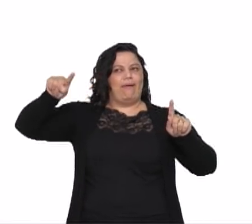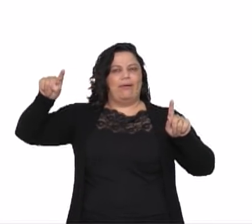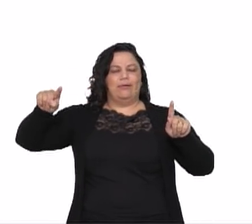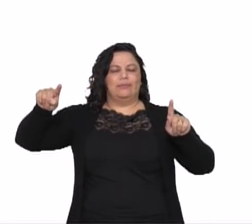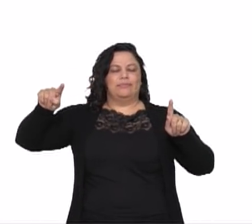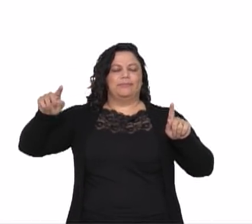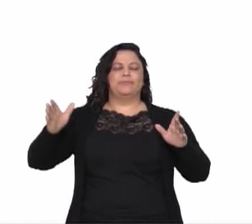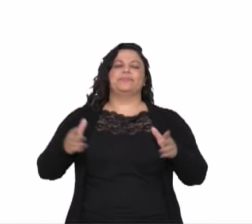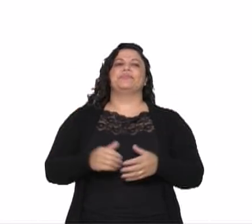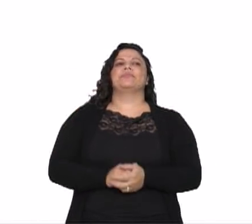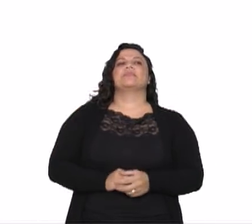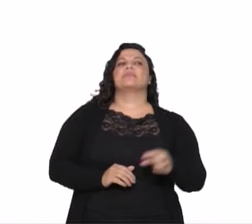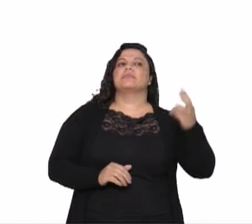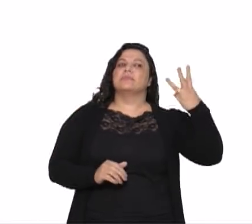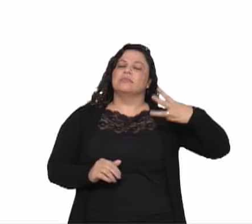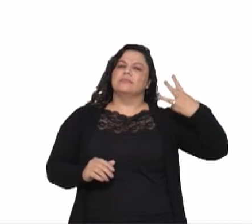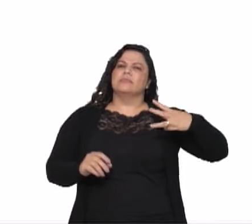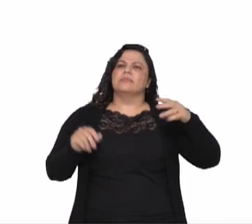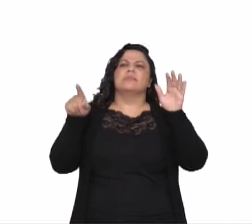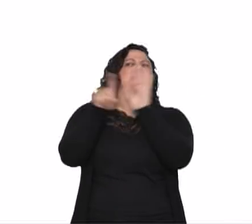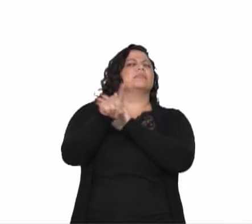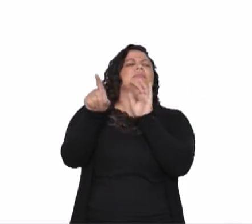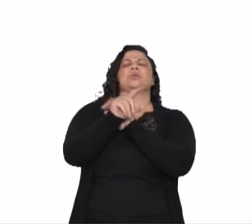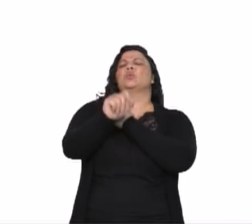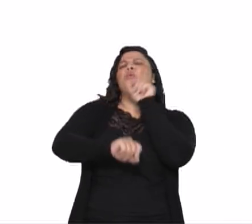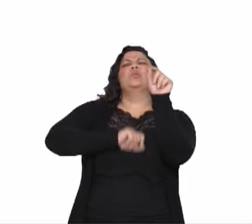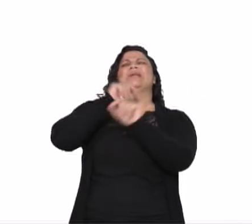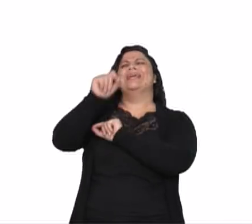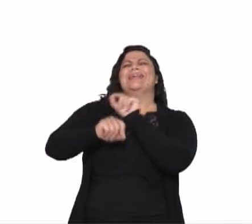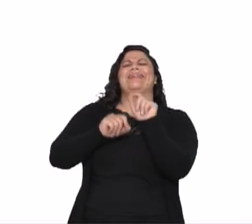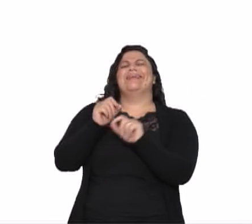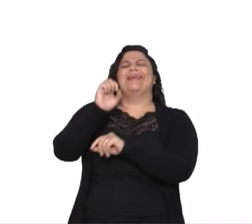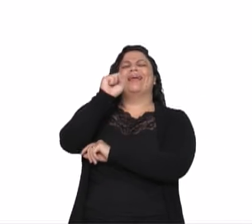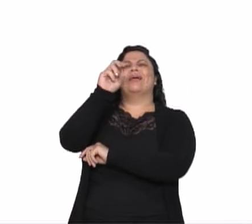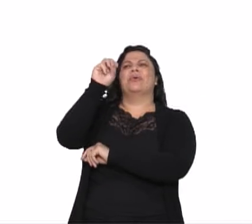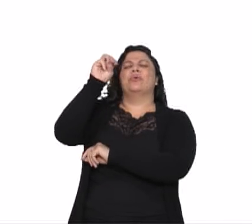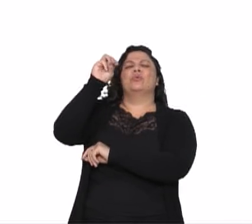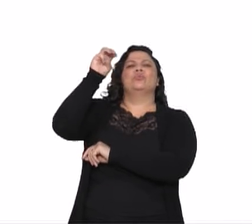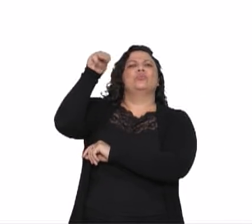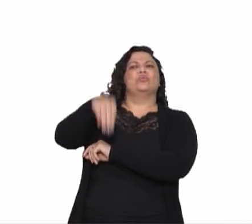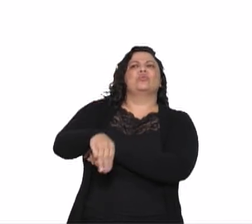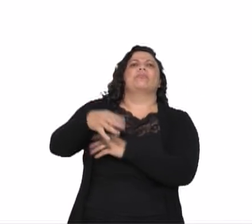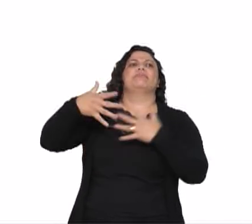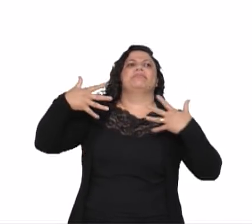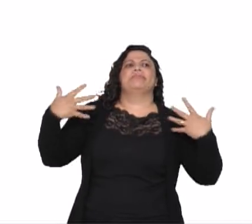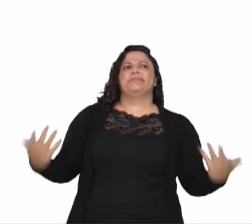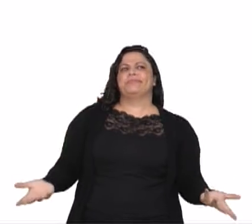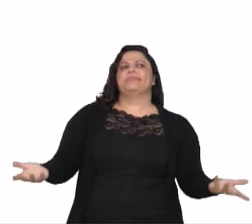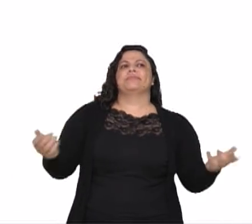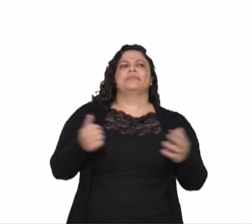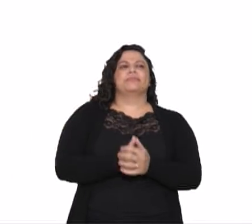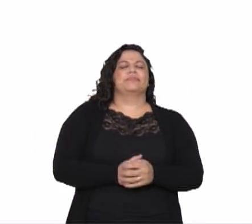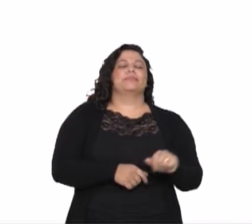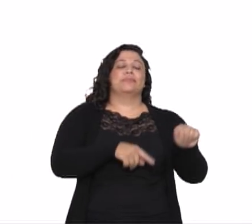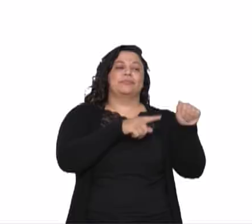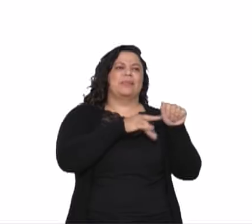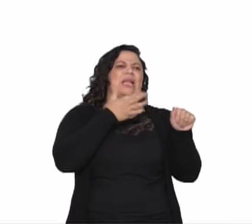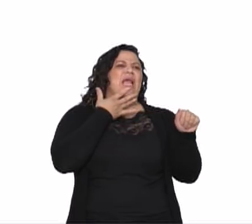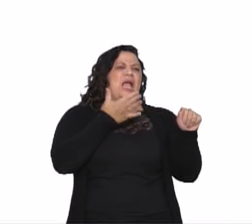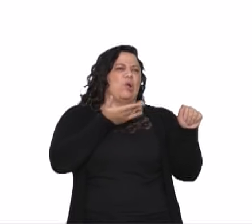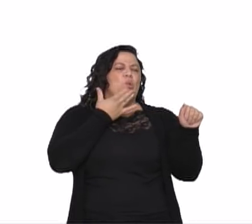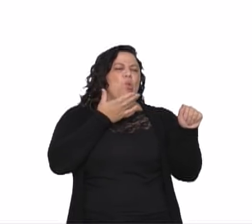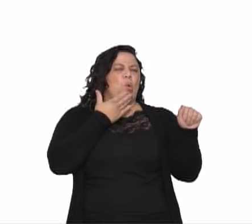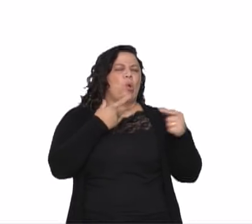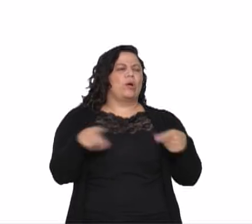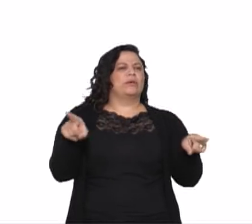A. A cor do instrumento musical. B. A vibração produzida por uma fonte sonora. C.